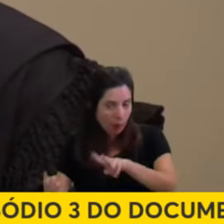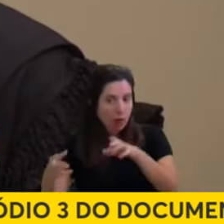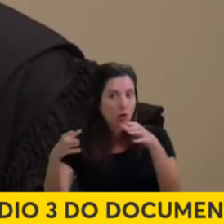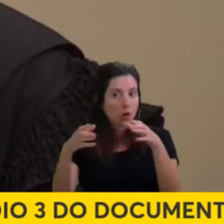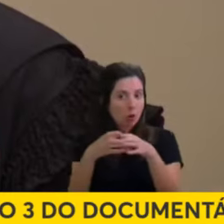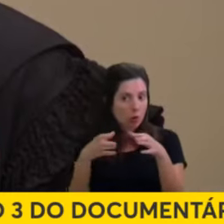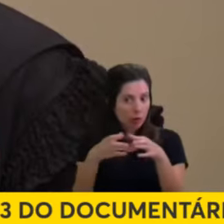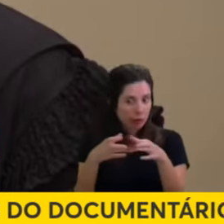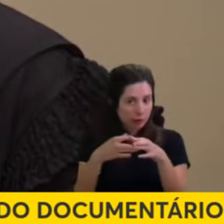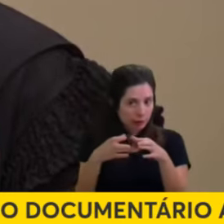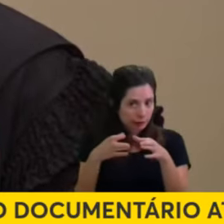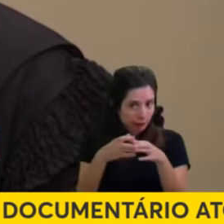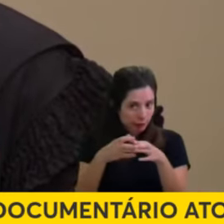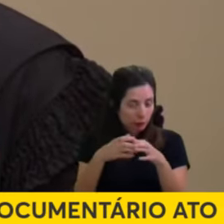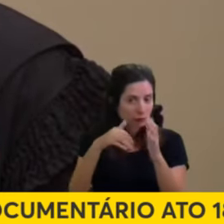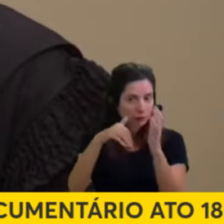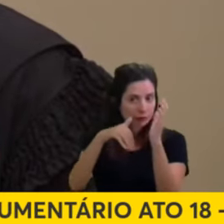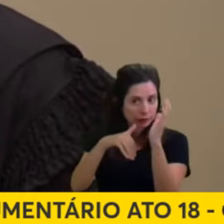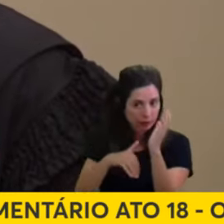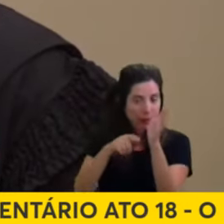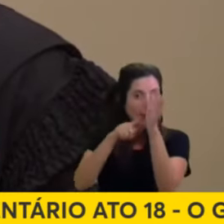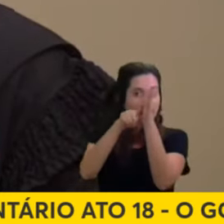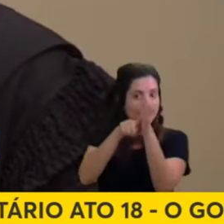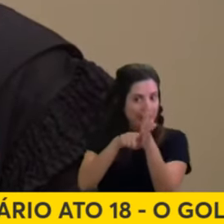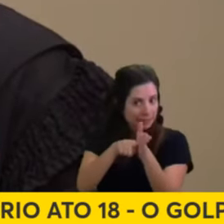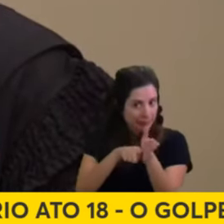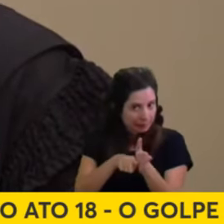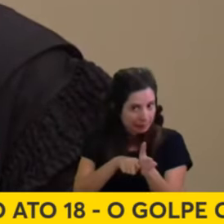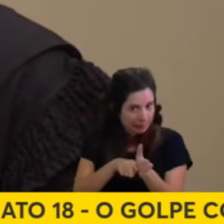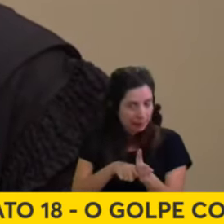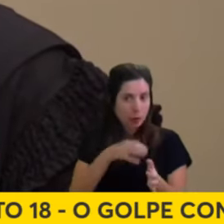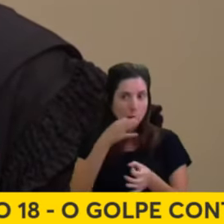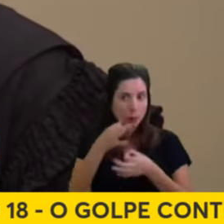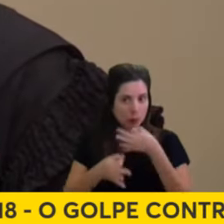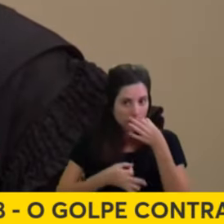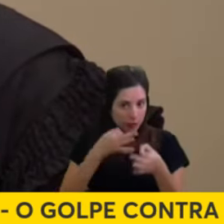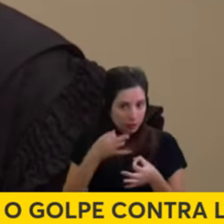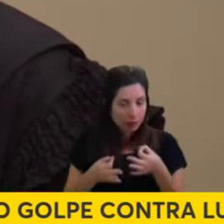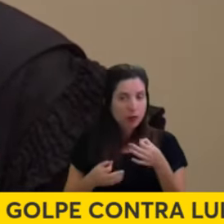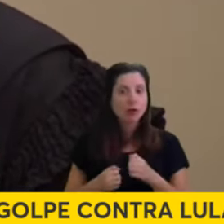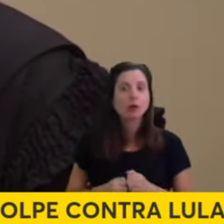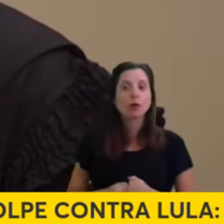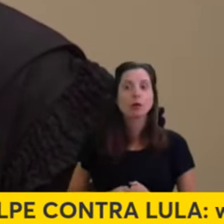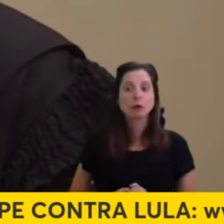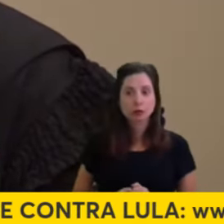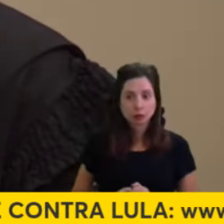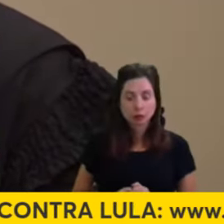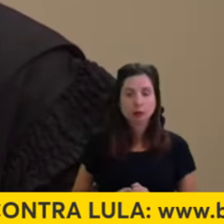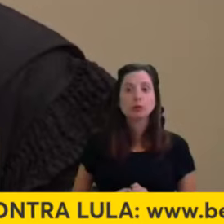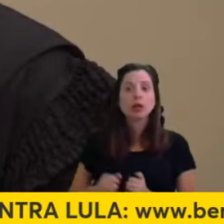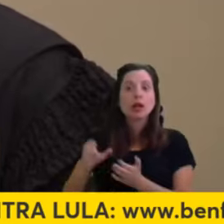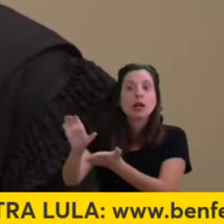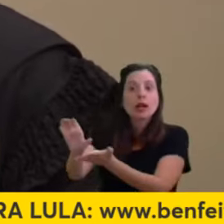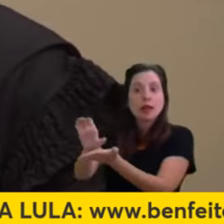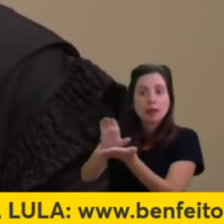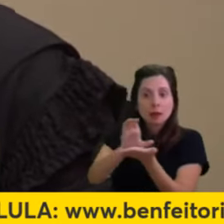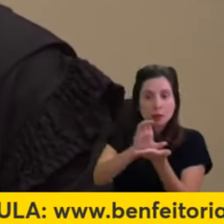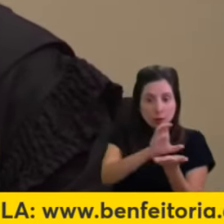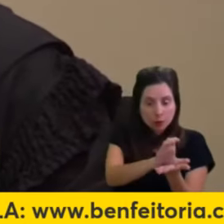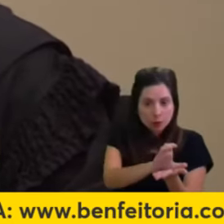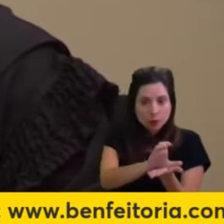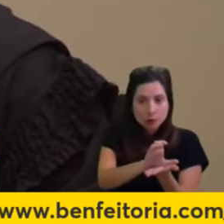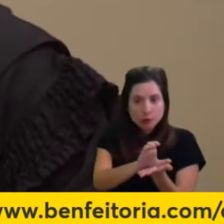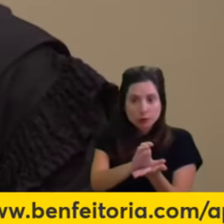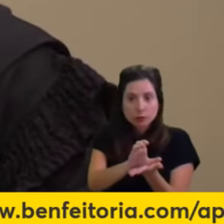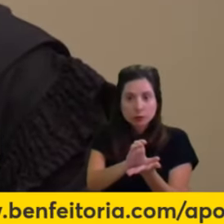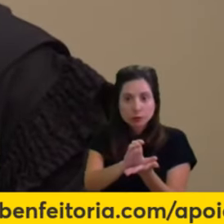Senado parecer relativo à divulgação de pesquisas eleitorais parecer a cênica da divisão de recursos do fundo partidário e do